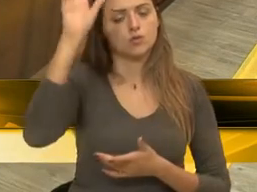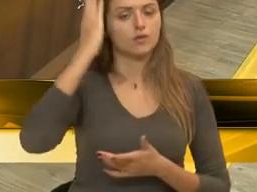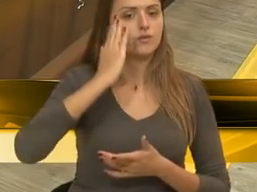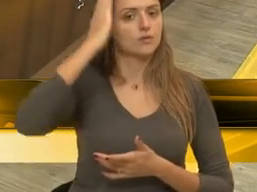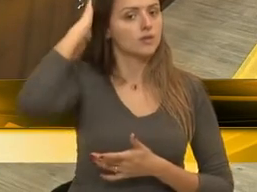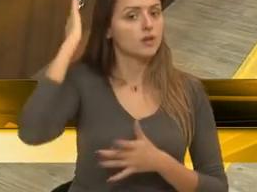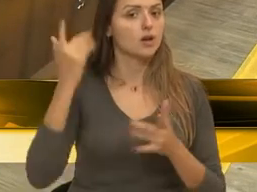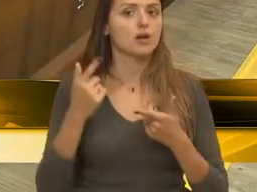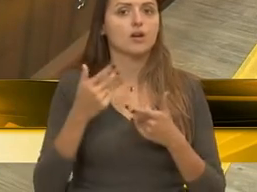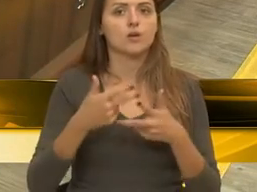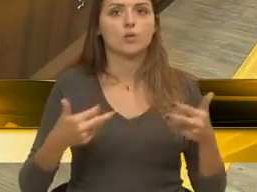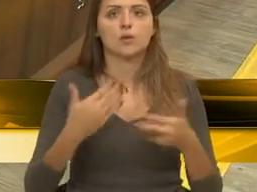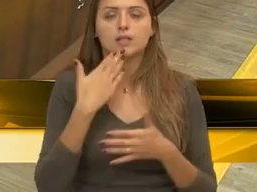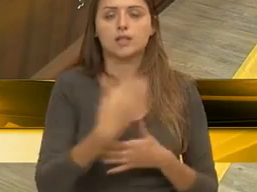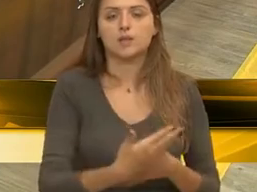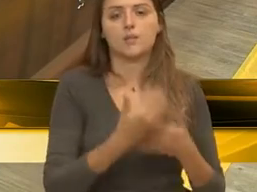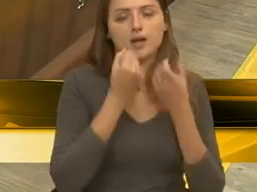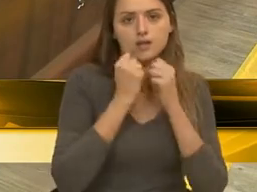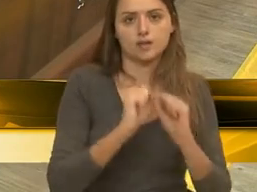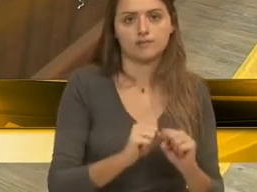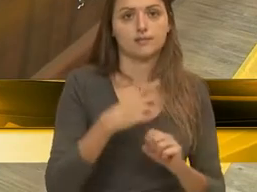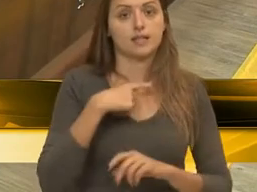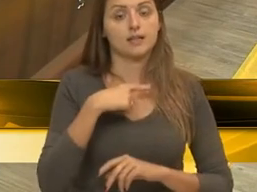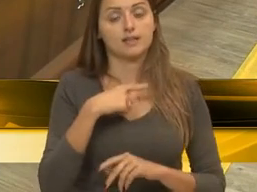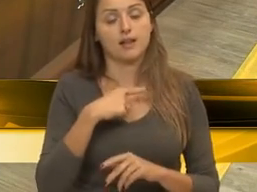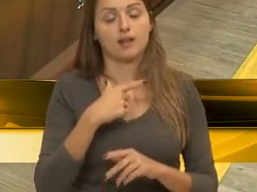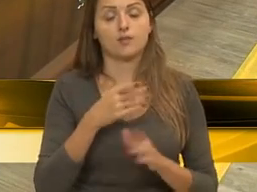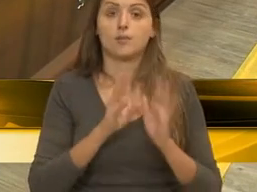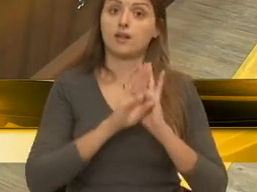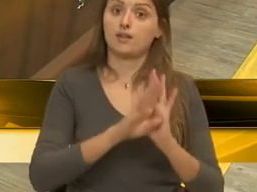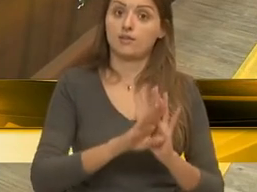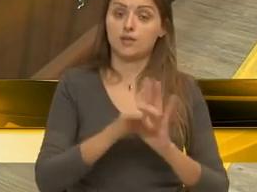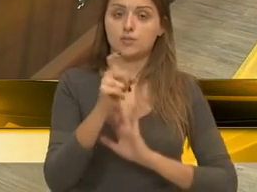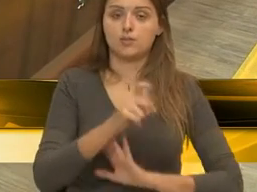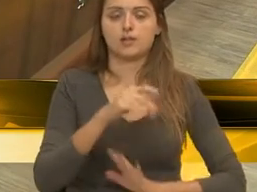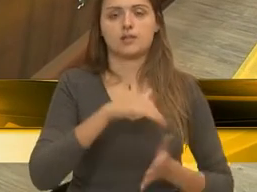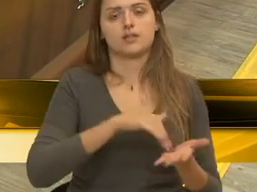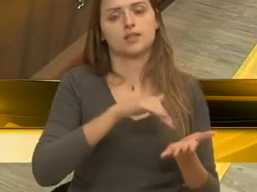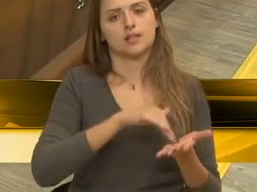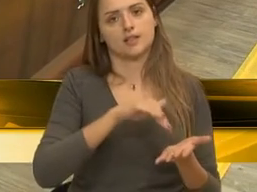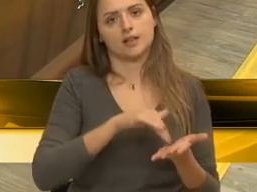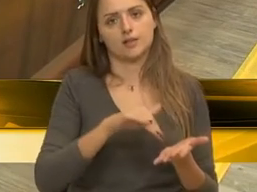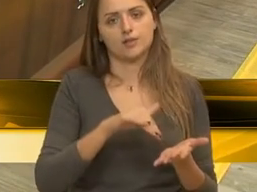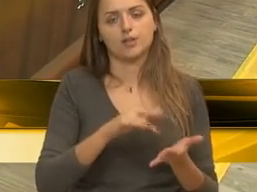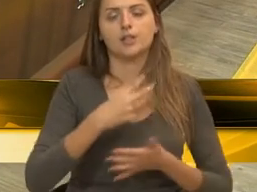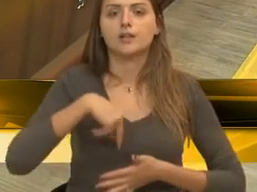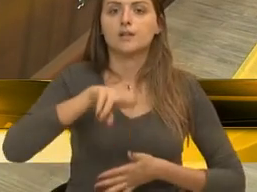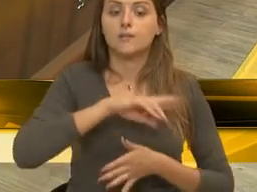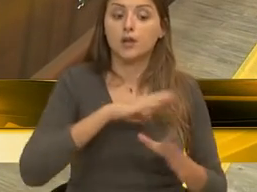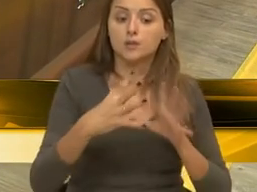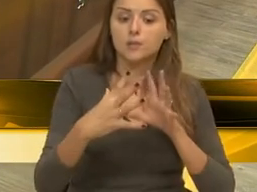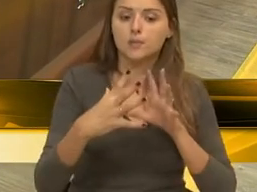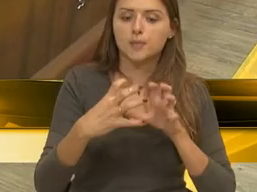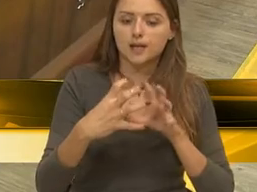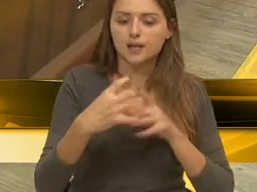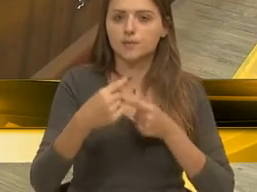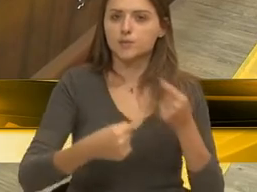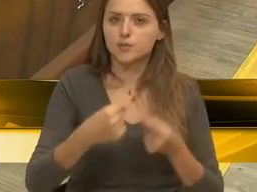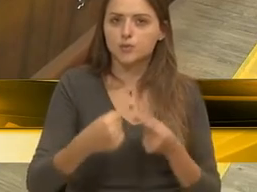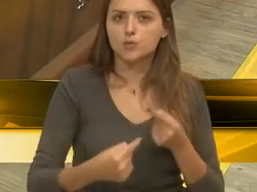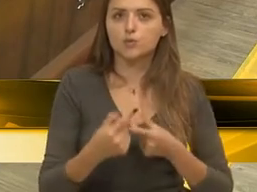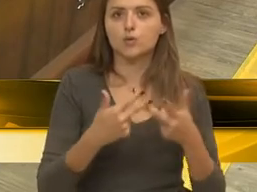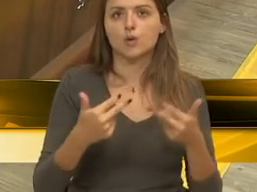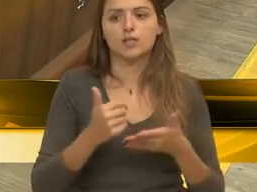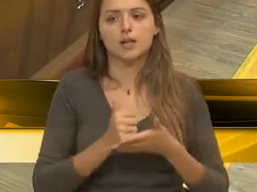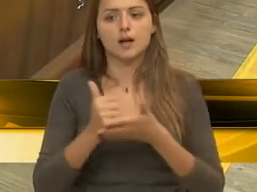secretarias. Tem o ônus de ser secretário. Tem o ônus. Muitas vezes brigamos positivamente com o